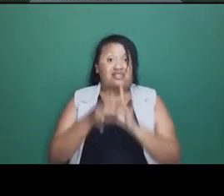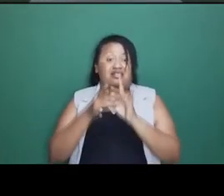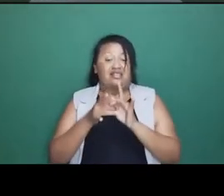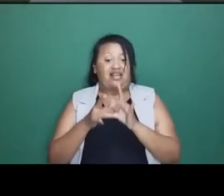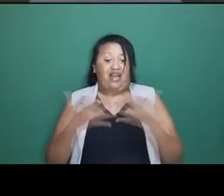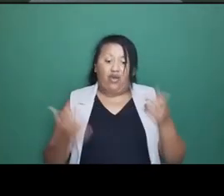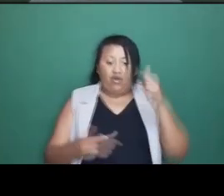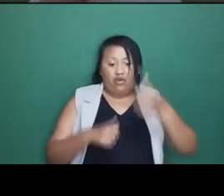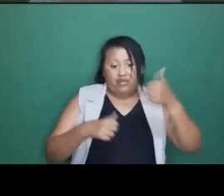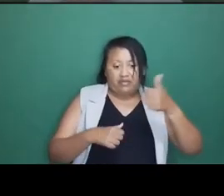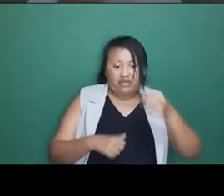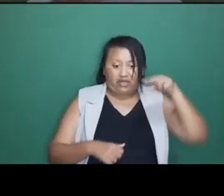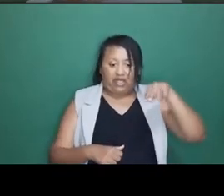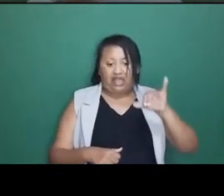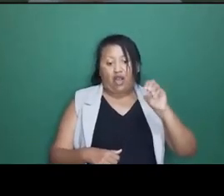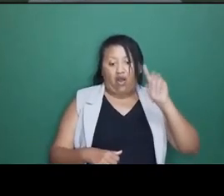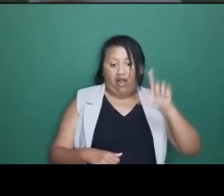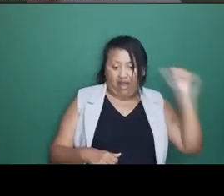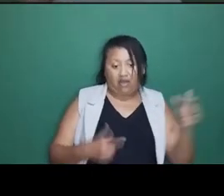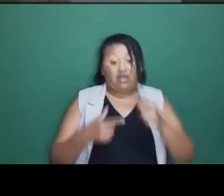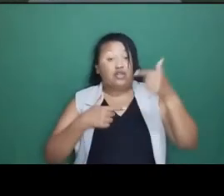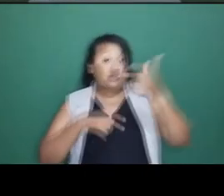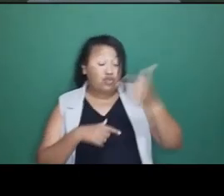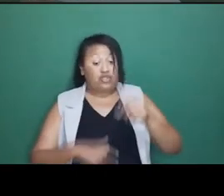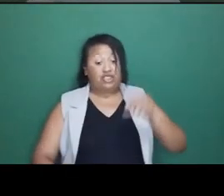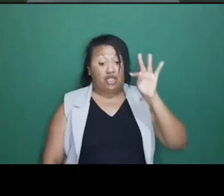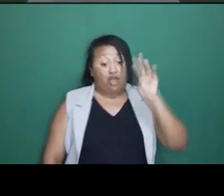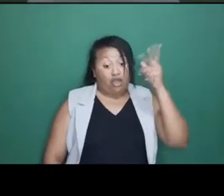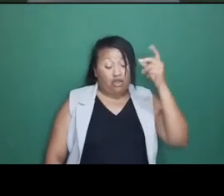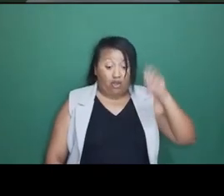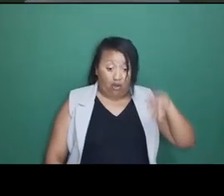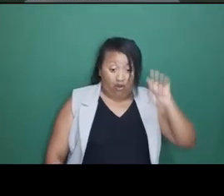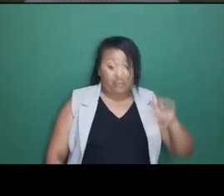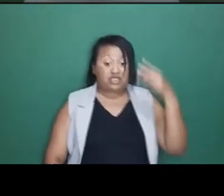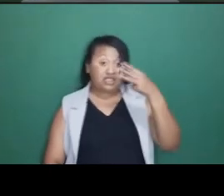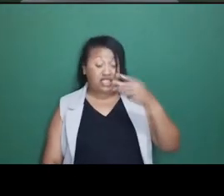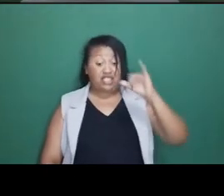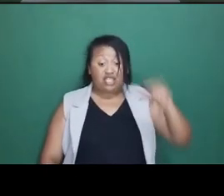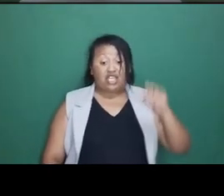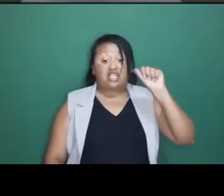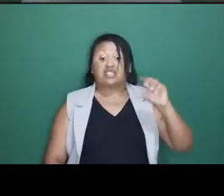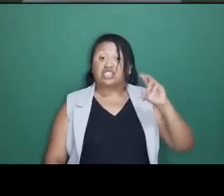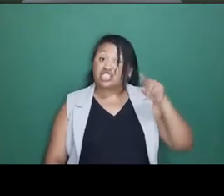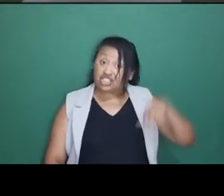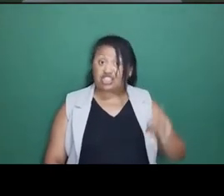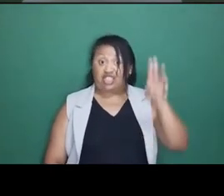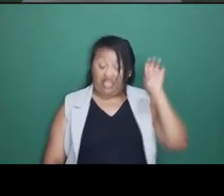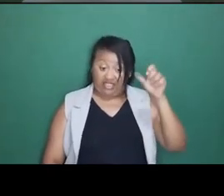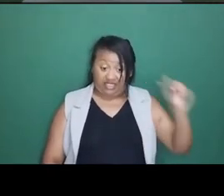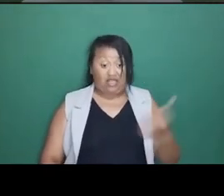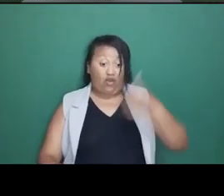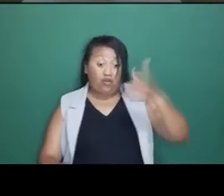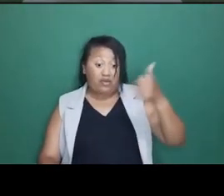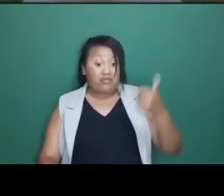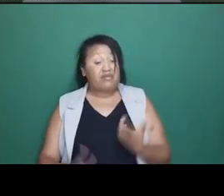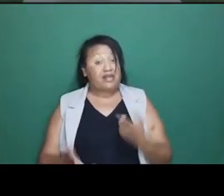e colar uma quer ver dois Thomas três já que suficiente a primeira o primeiro item que ele